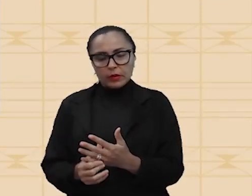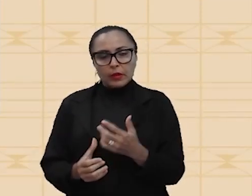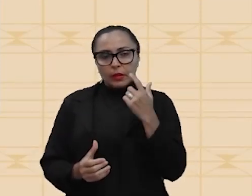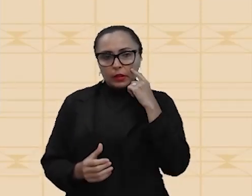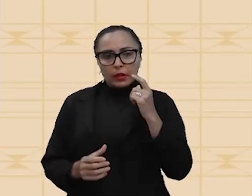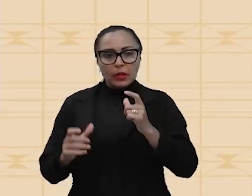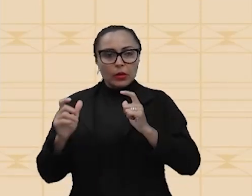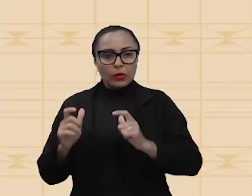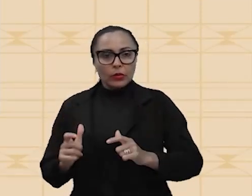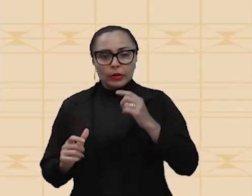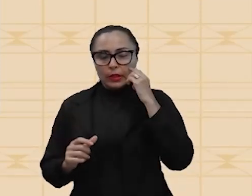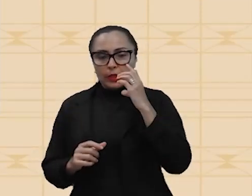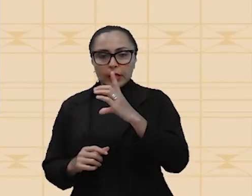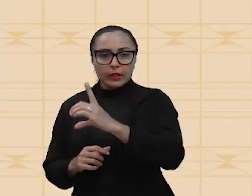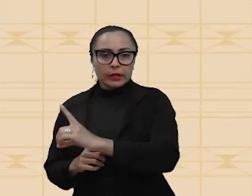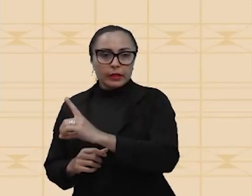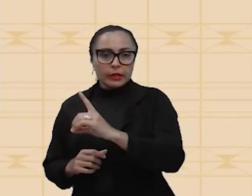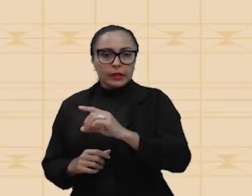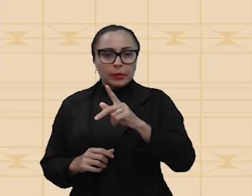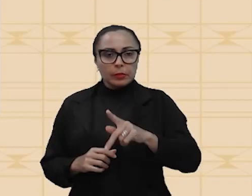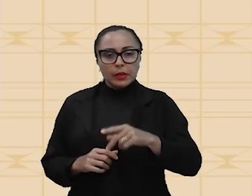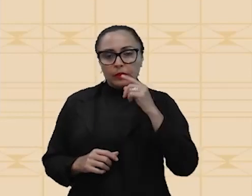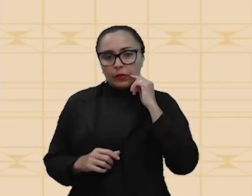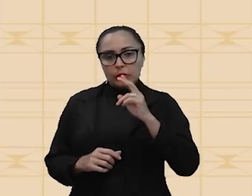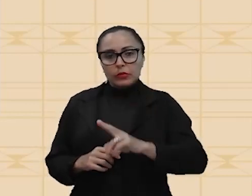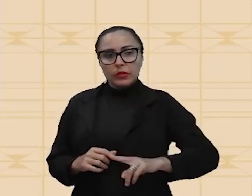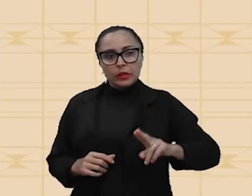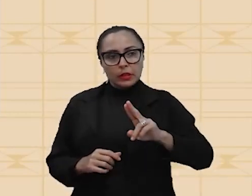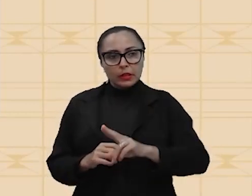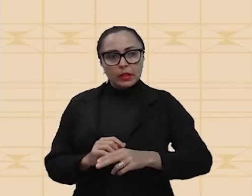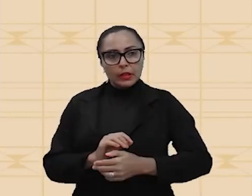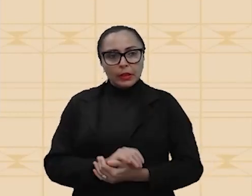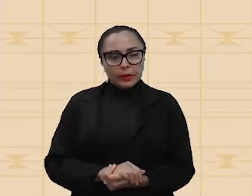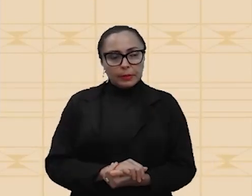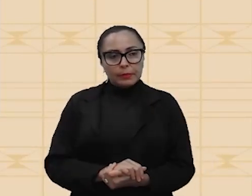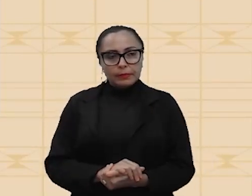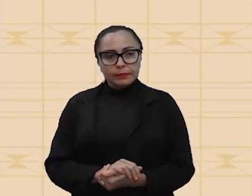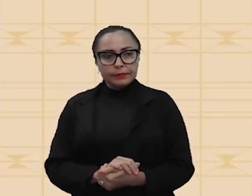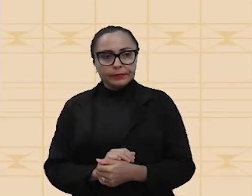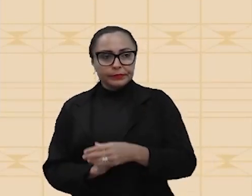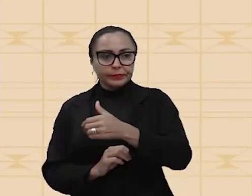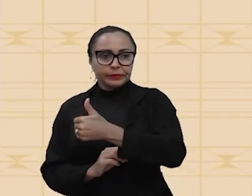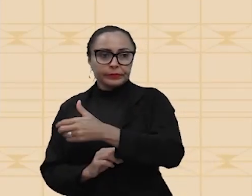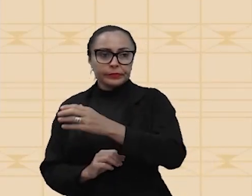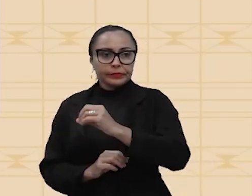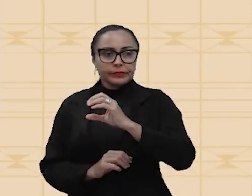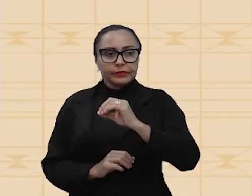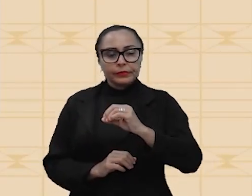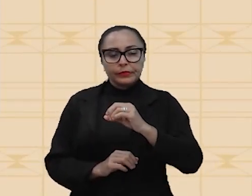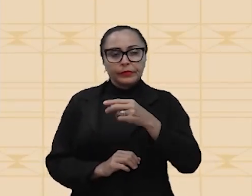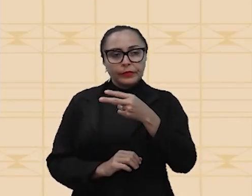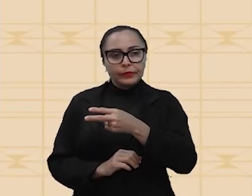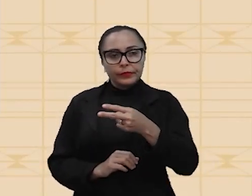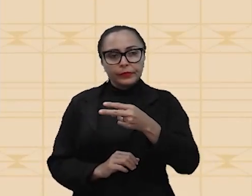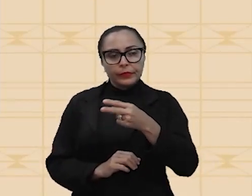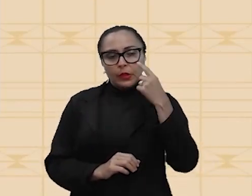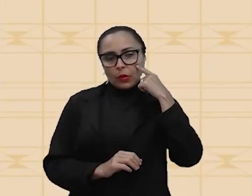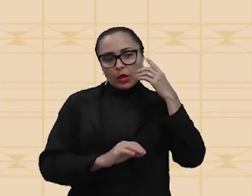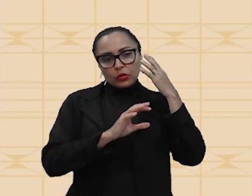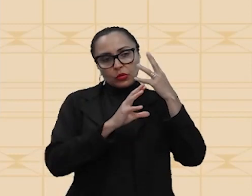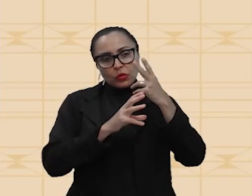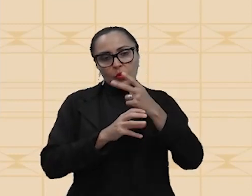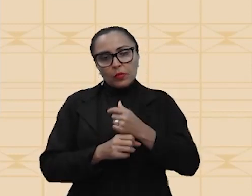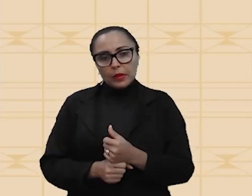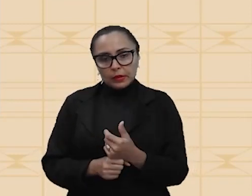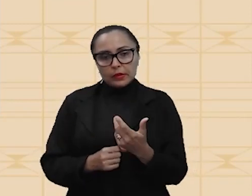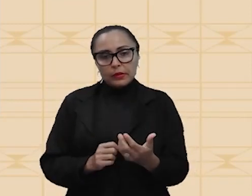DDP que nós vamos utilizar vai ser o 100 igual a quem? A soma desses resistores vezes a corrente